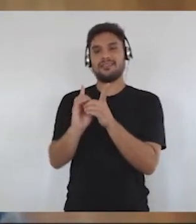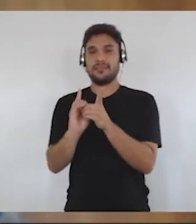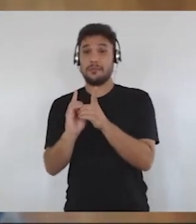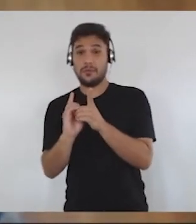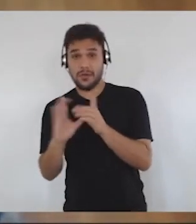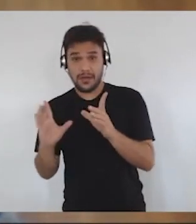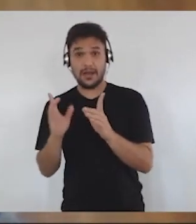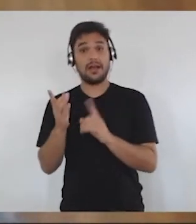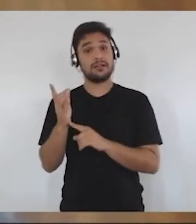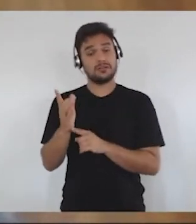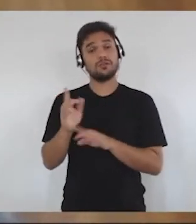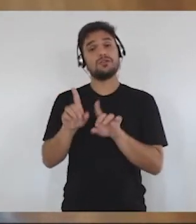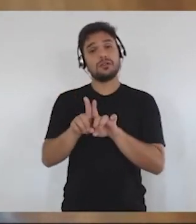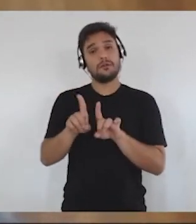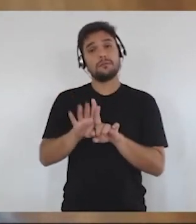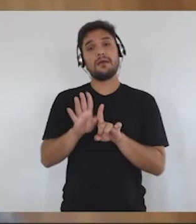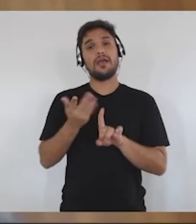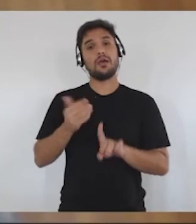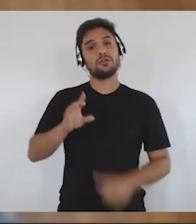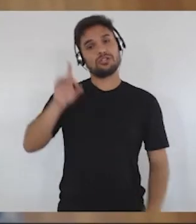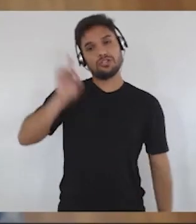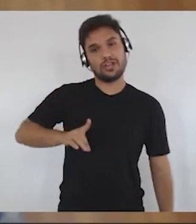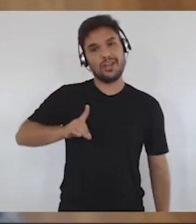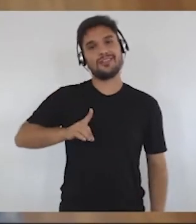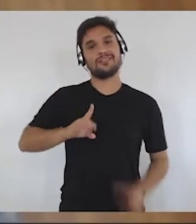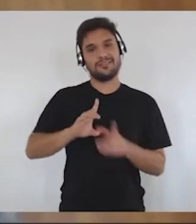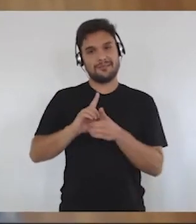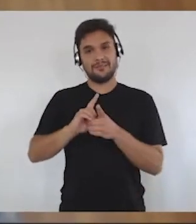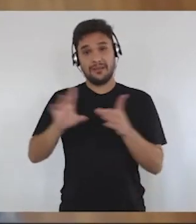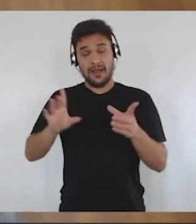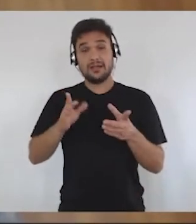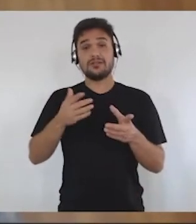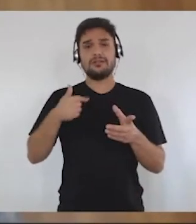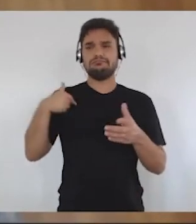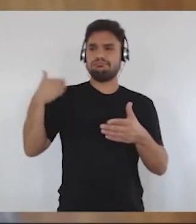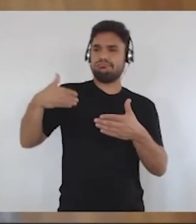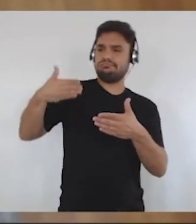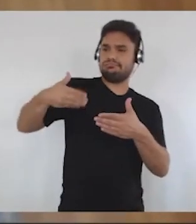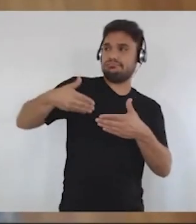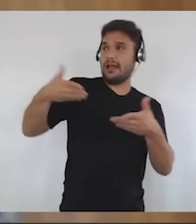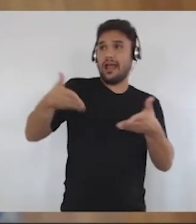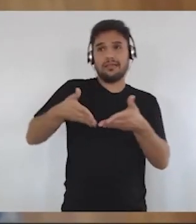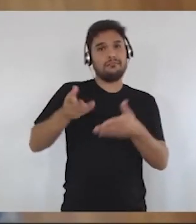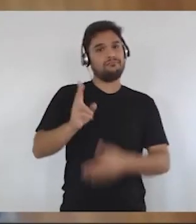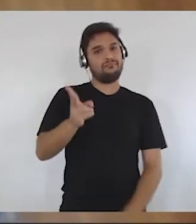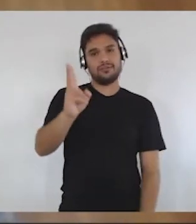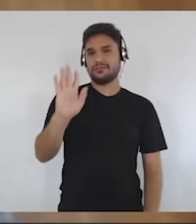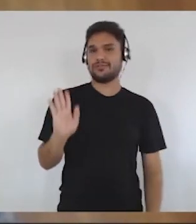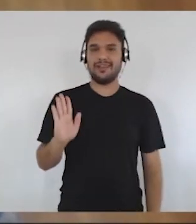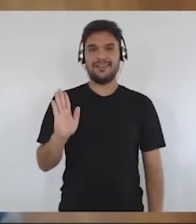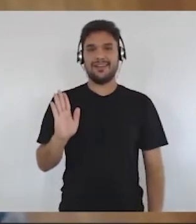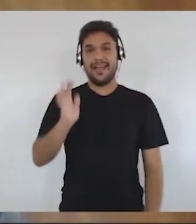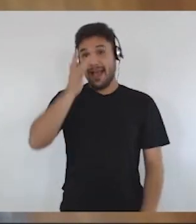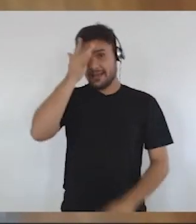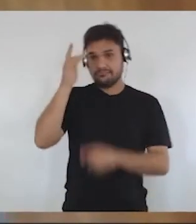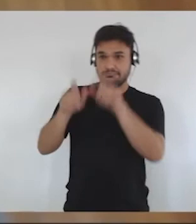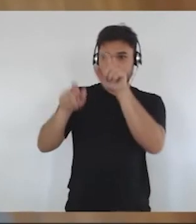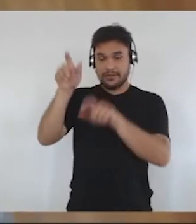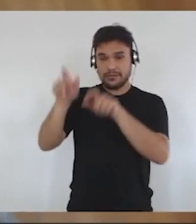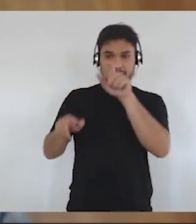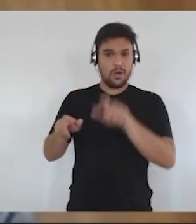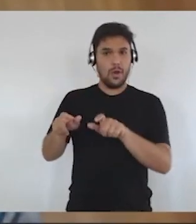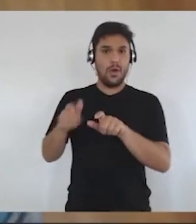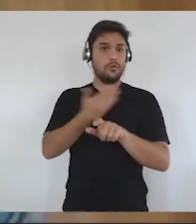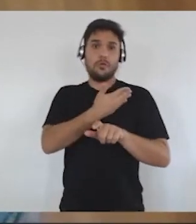e das premissas do Estado democrático de direito, e assim foi ao longo da história e assim será. As pessoas passam, tanto do